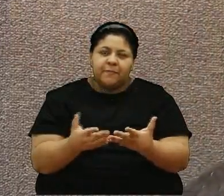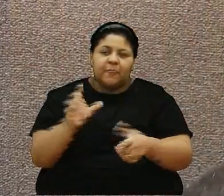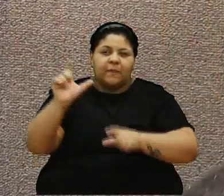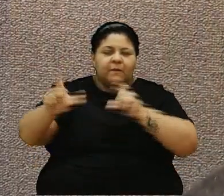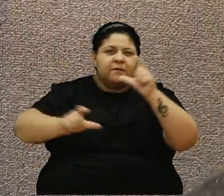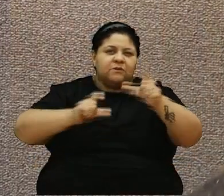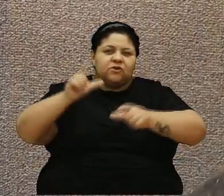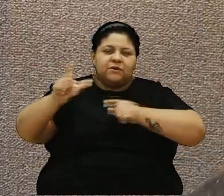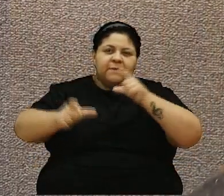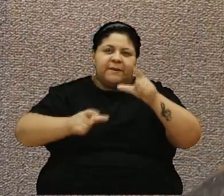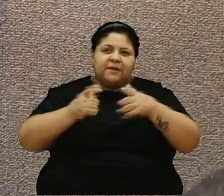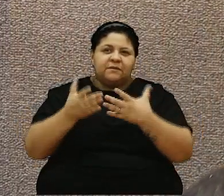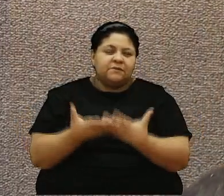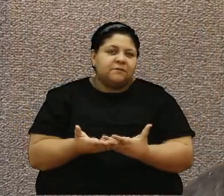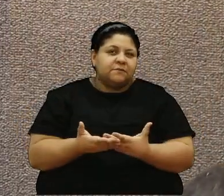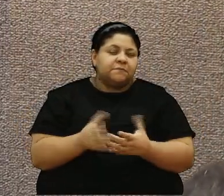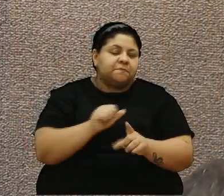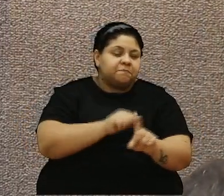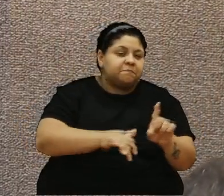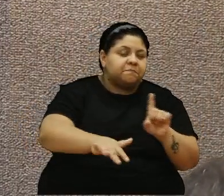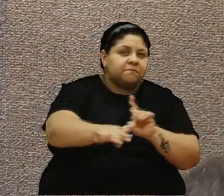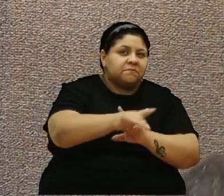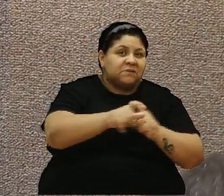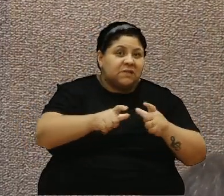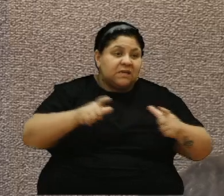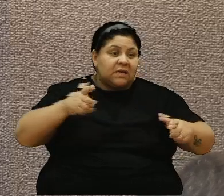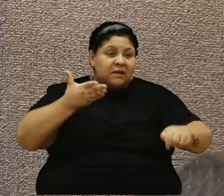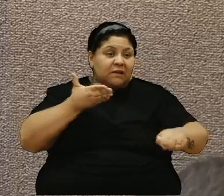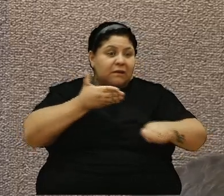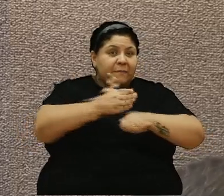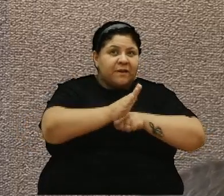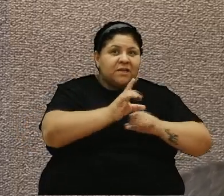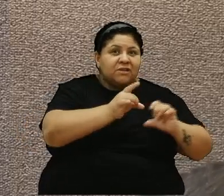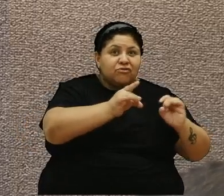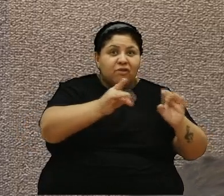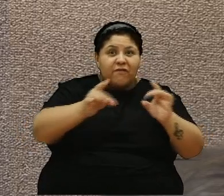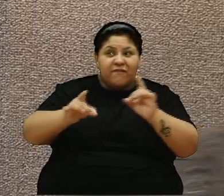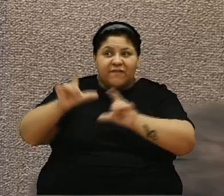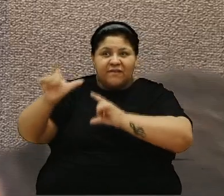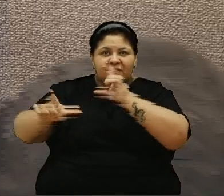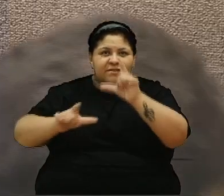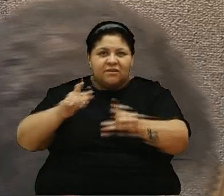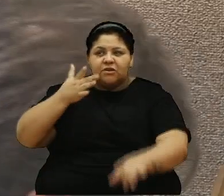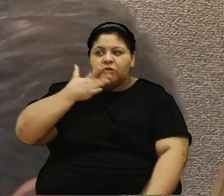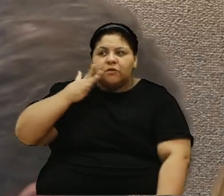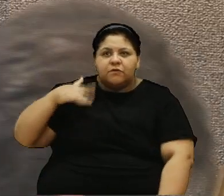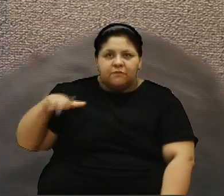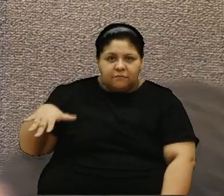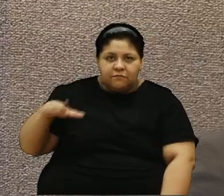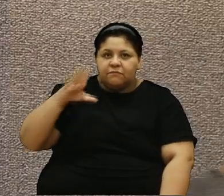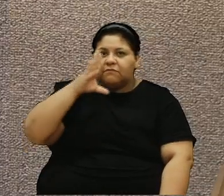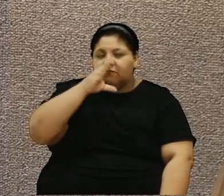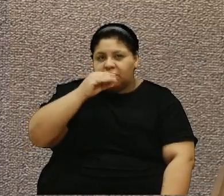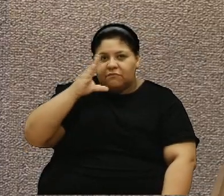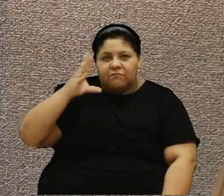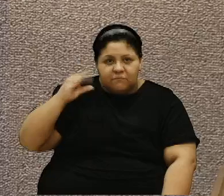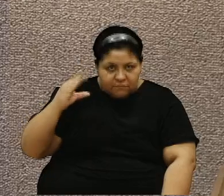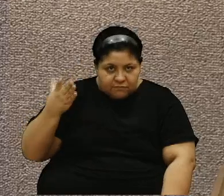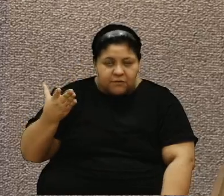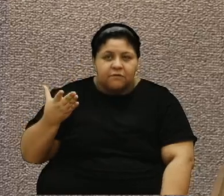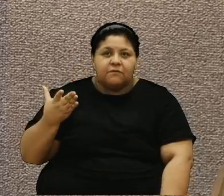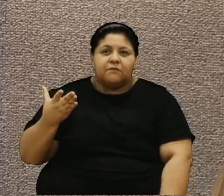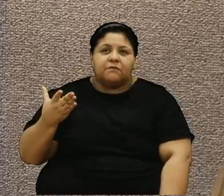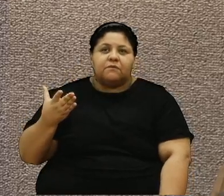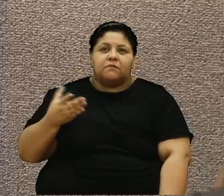pessoas da sociedade grande envolvidas no tráfico, principalmente também de crianças, meninas e meninos,